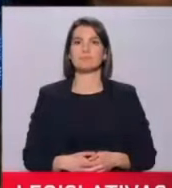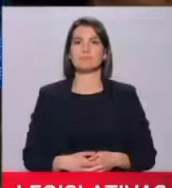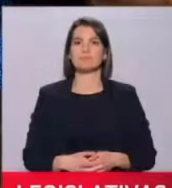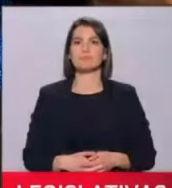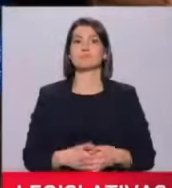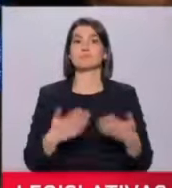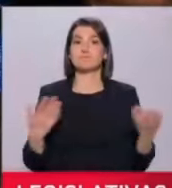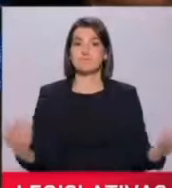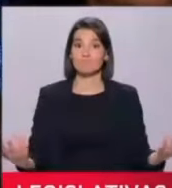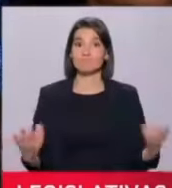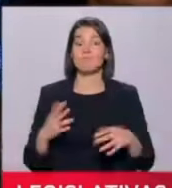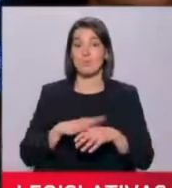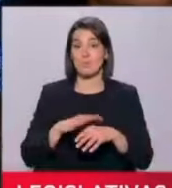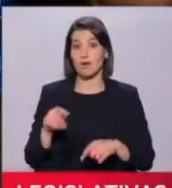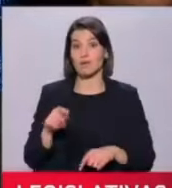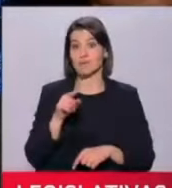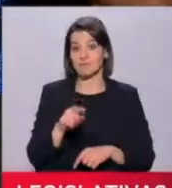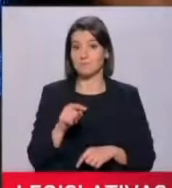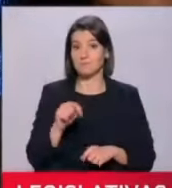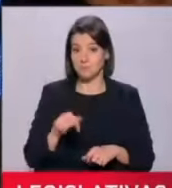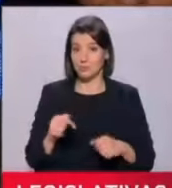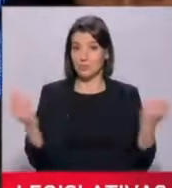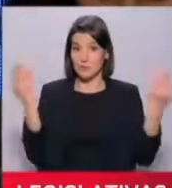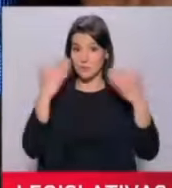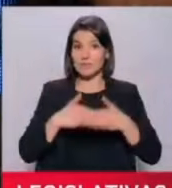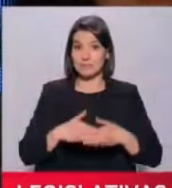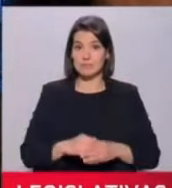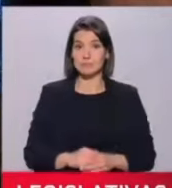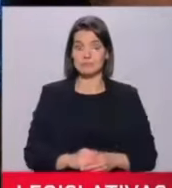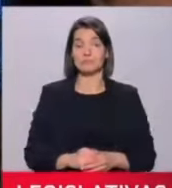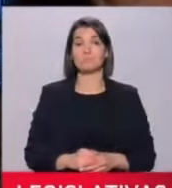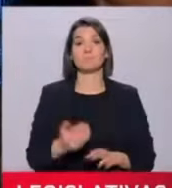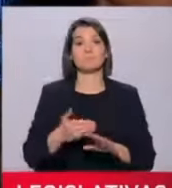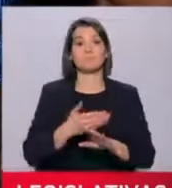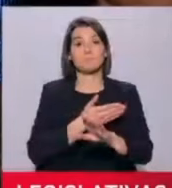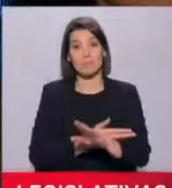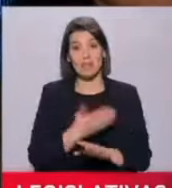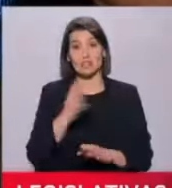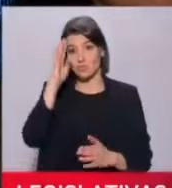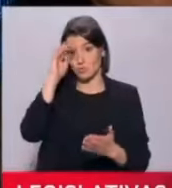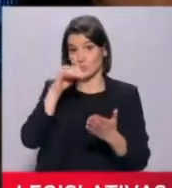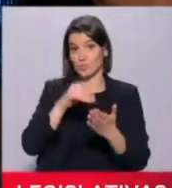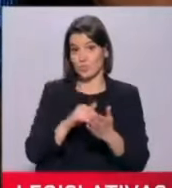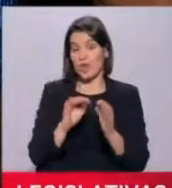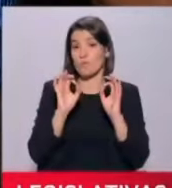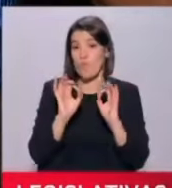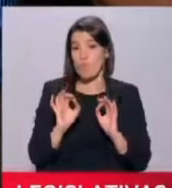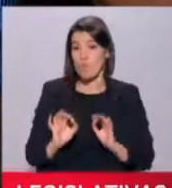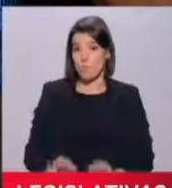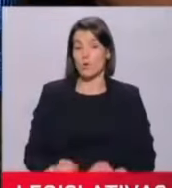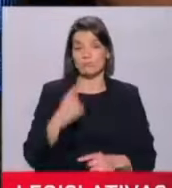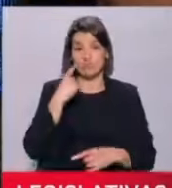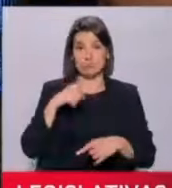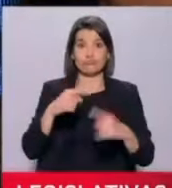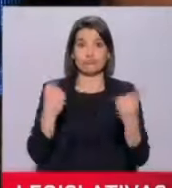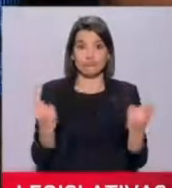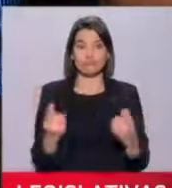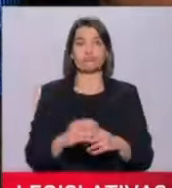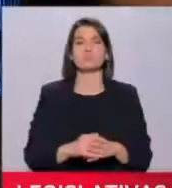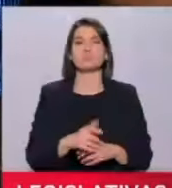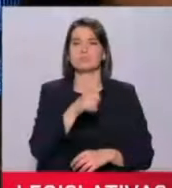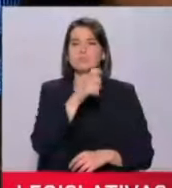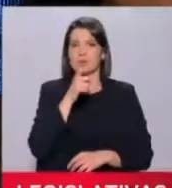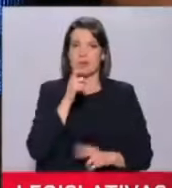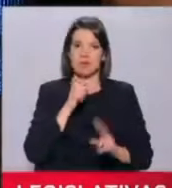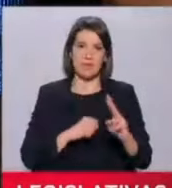e por isso esta noite e mês de muitos terem sabido os resultados finais deixa aqui dois